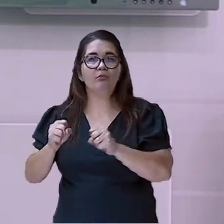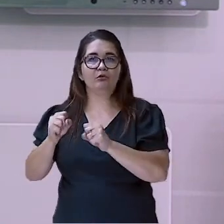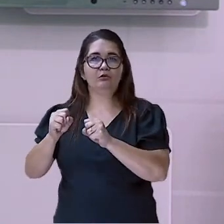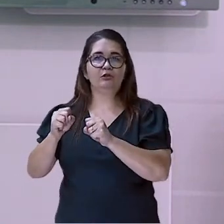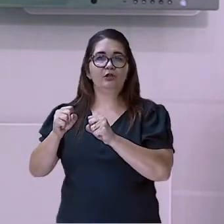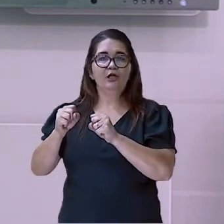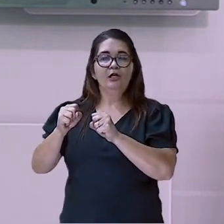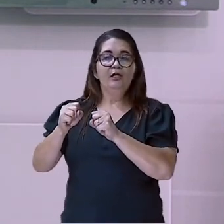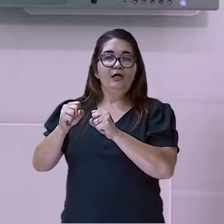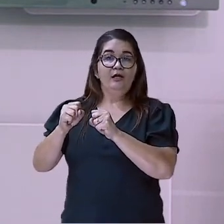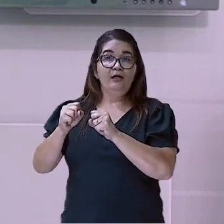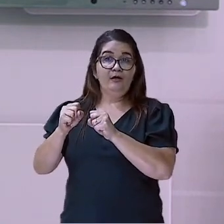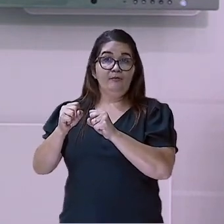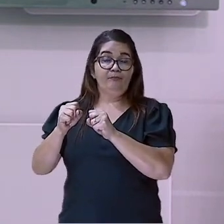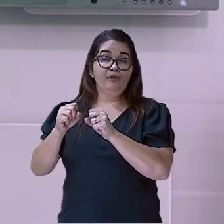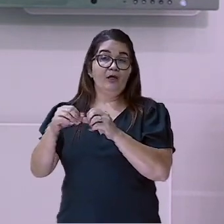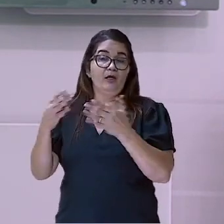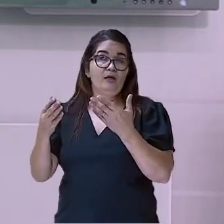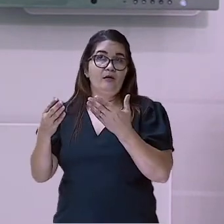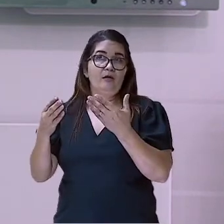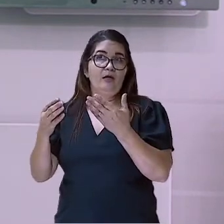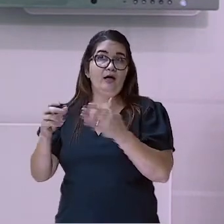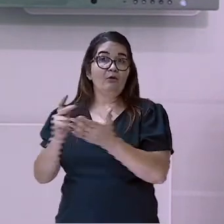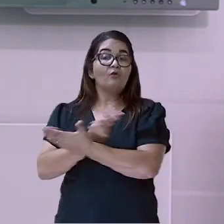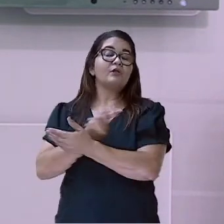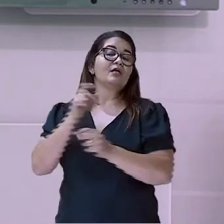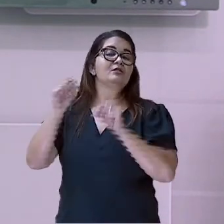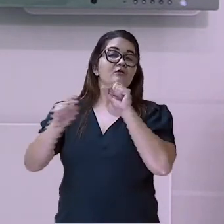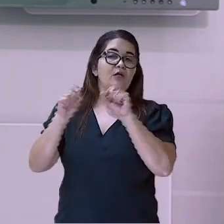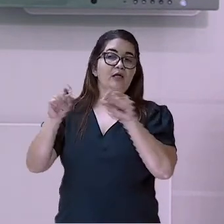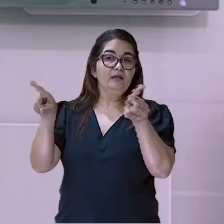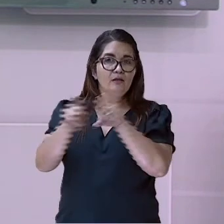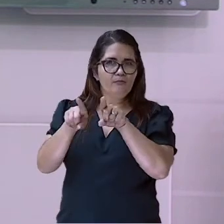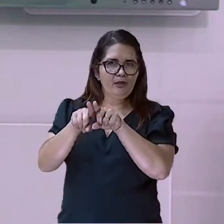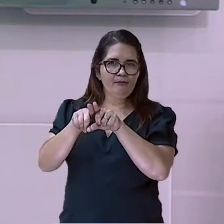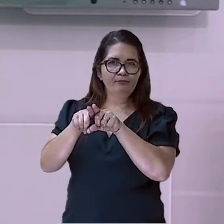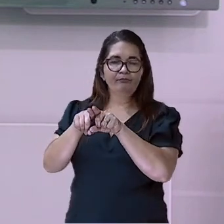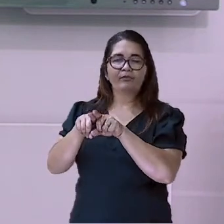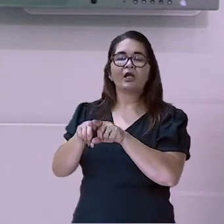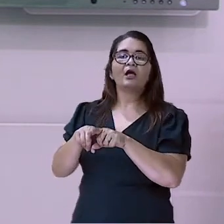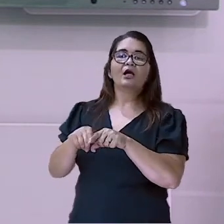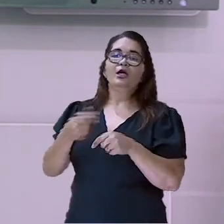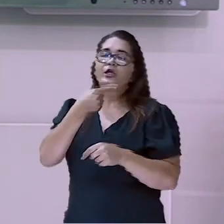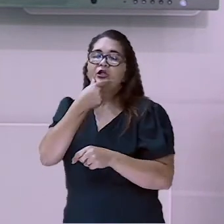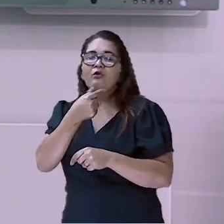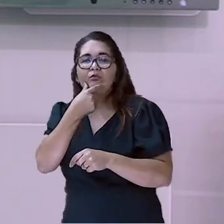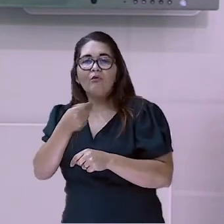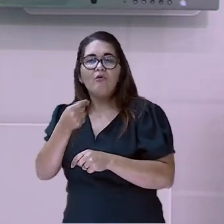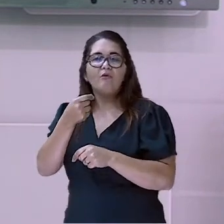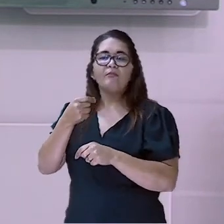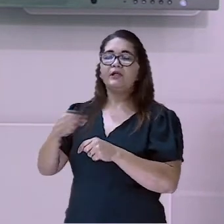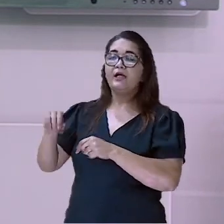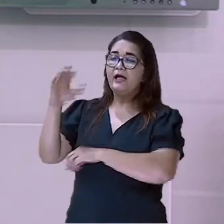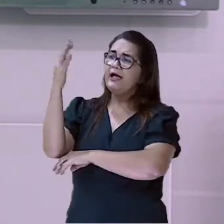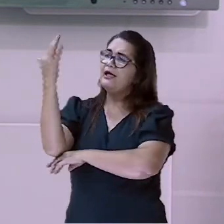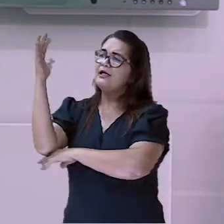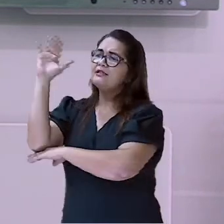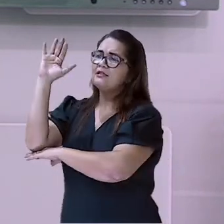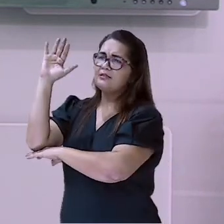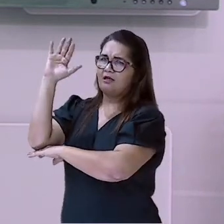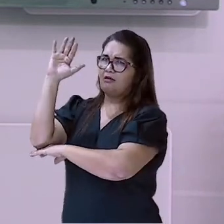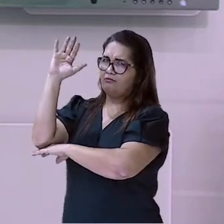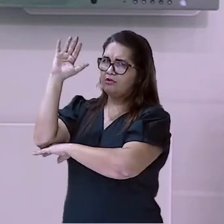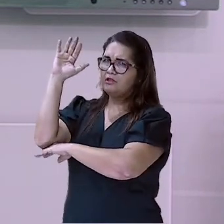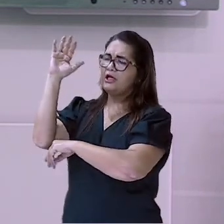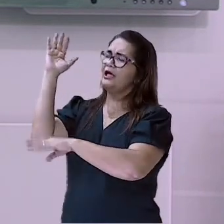acabam devastando essa mata para fazer pastos ou para plantar algum campo,